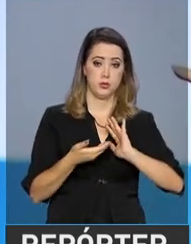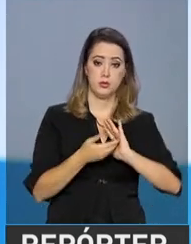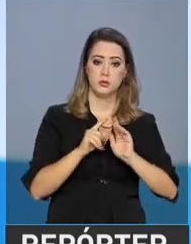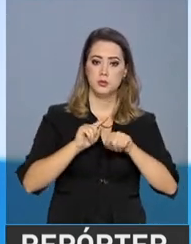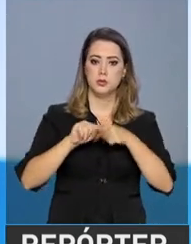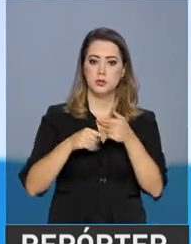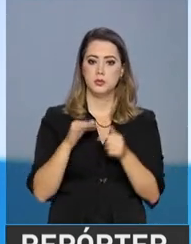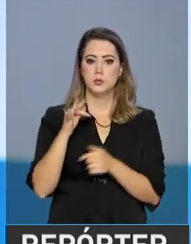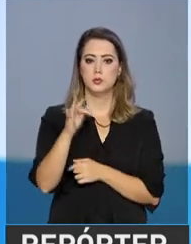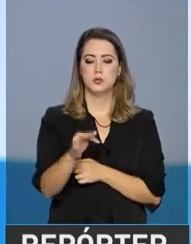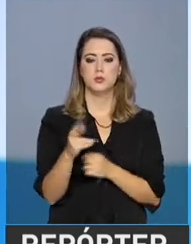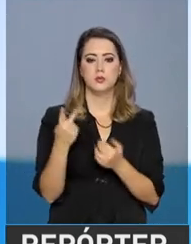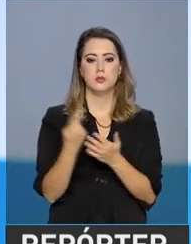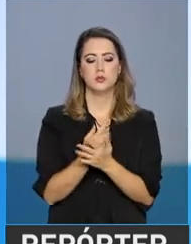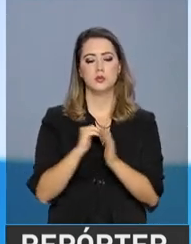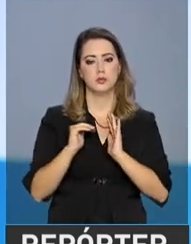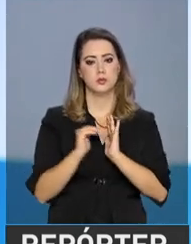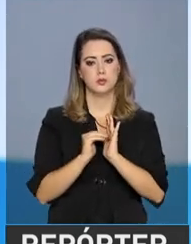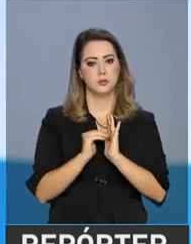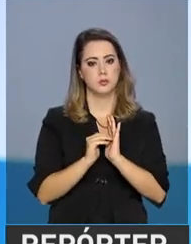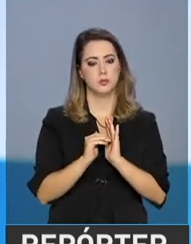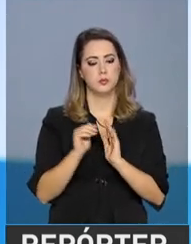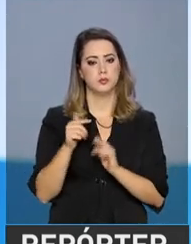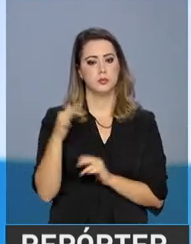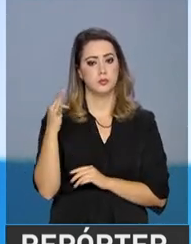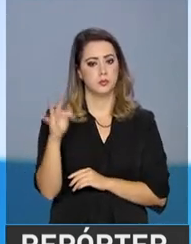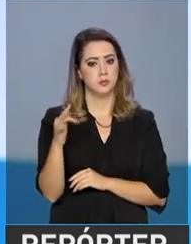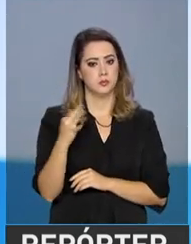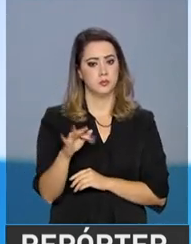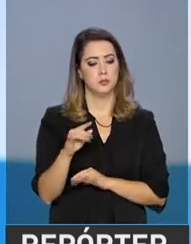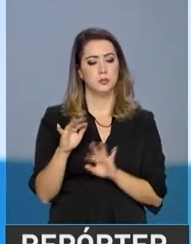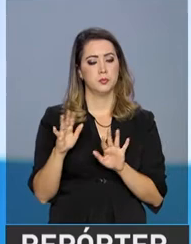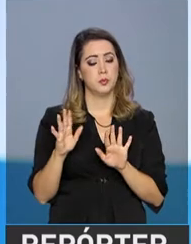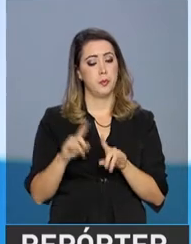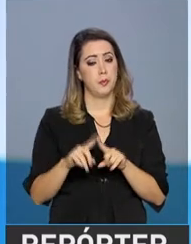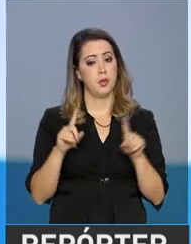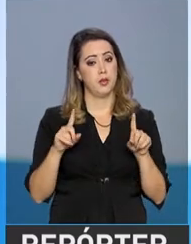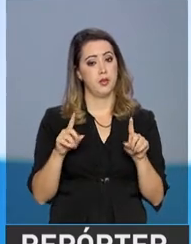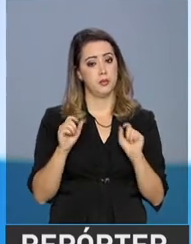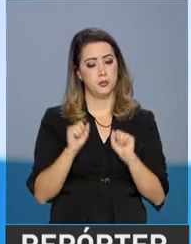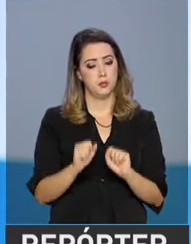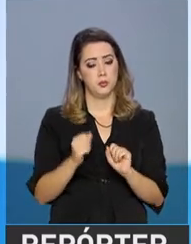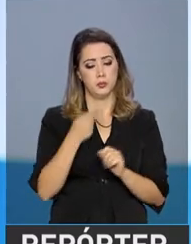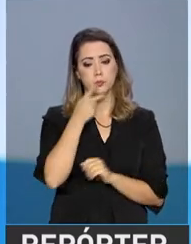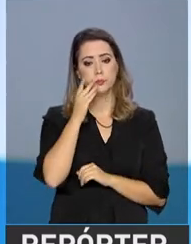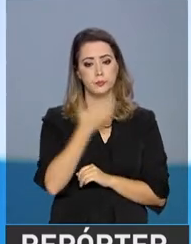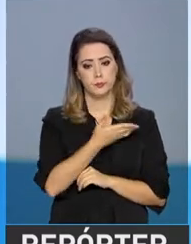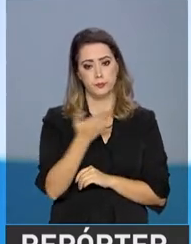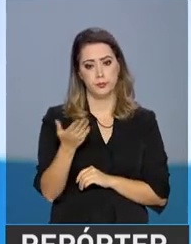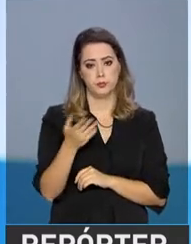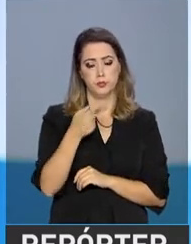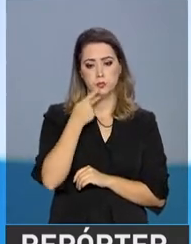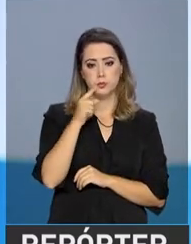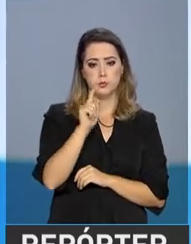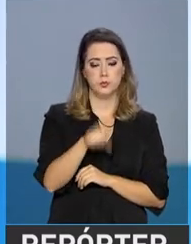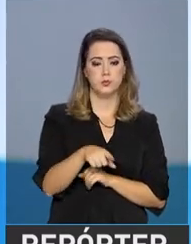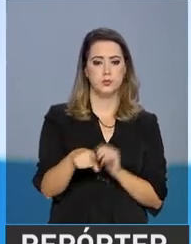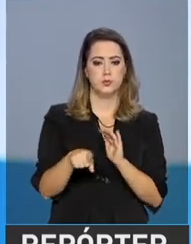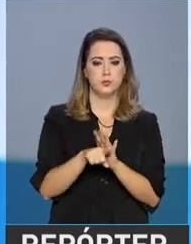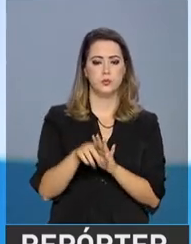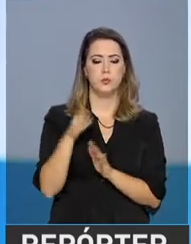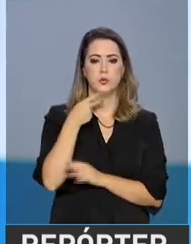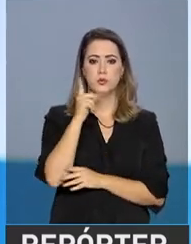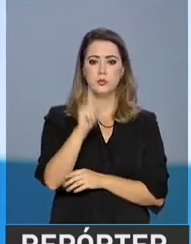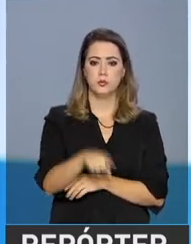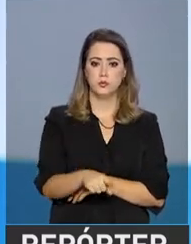realizá lá no senado federal em fevereiro entretanto se me permite eu quero até dizer o seguinte como argumento